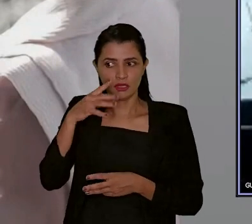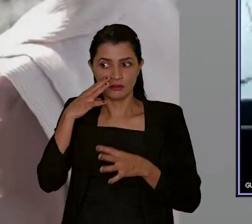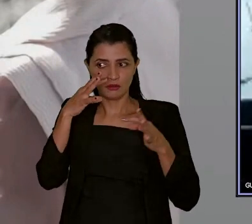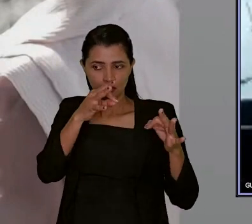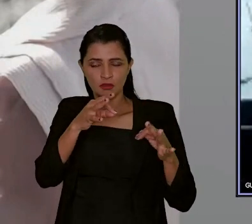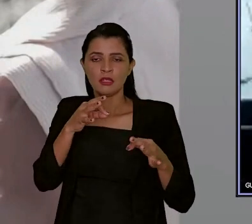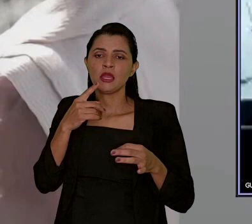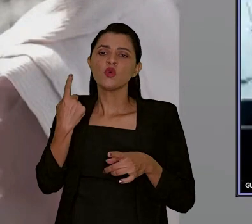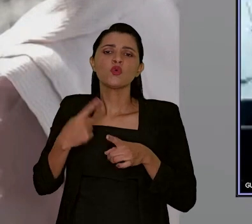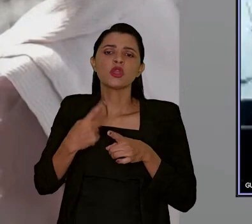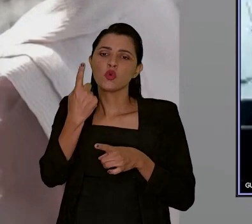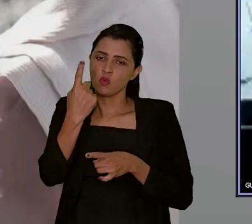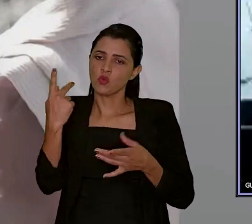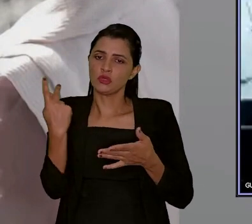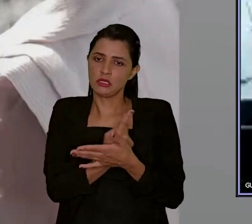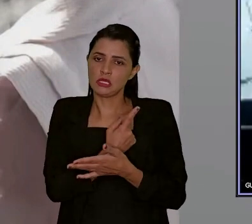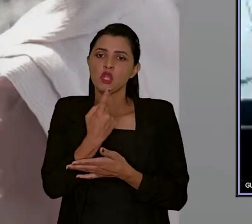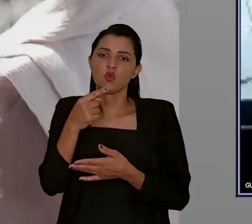um acordo